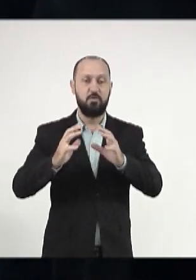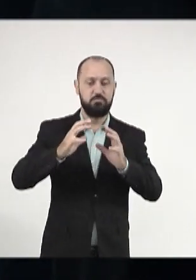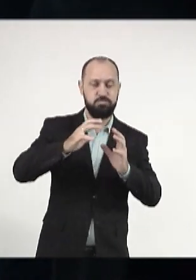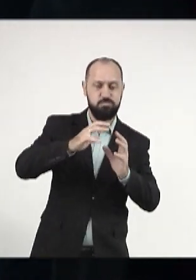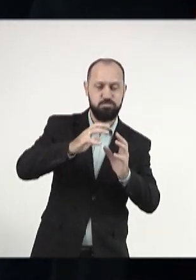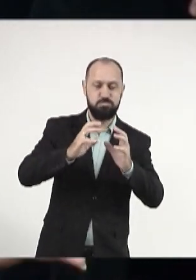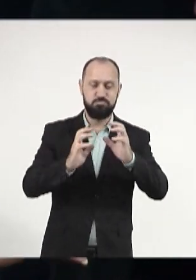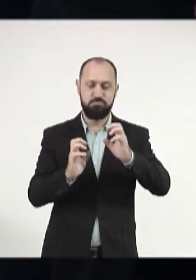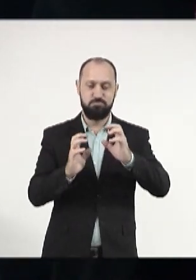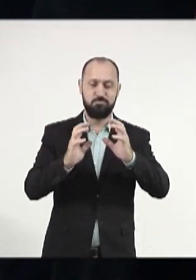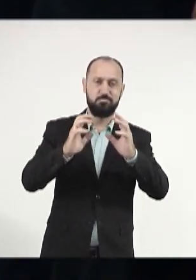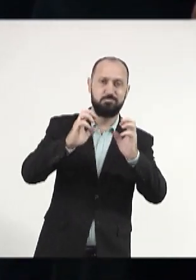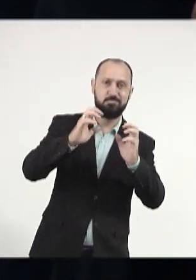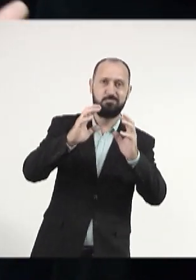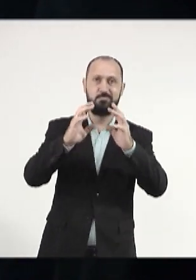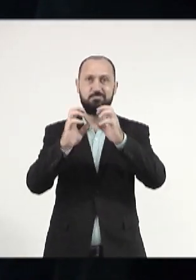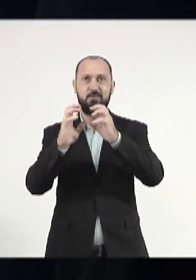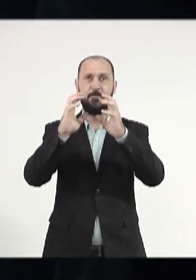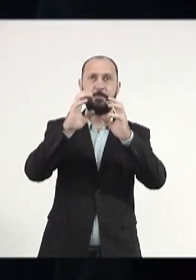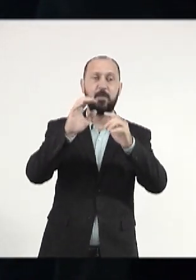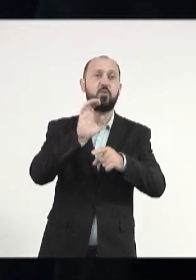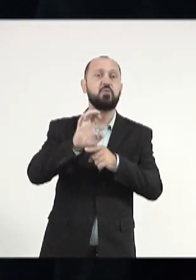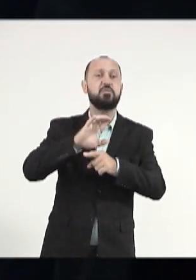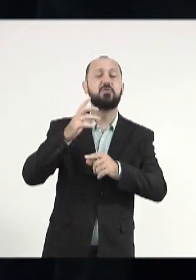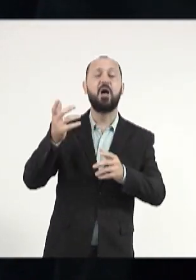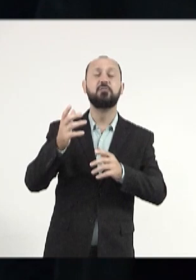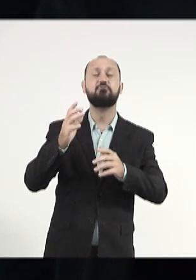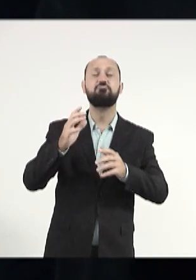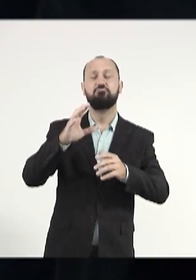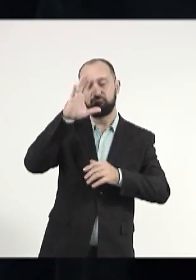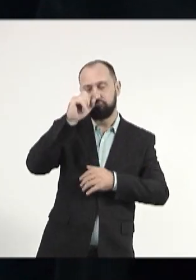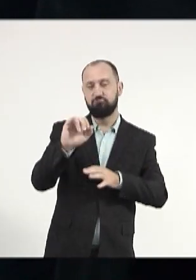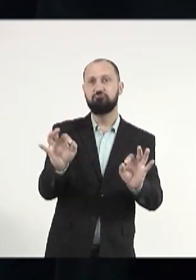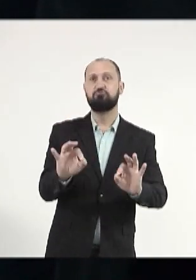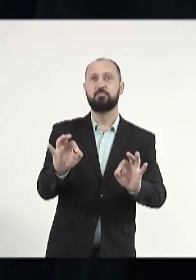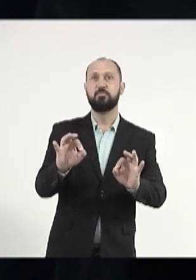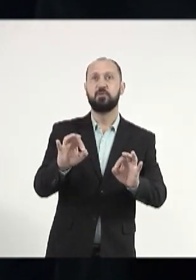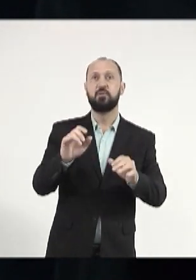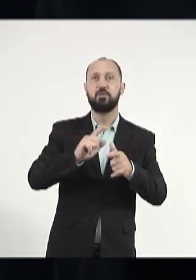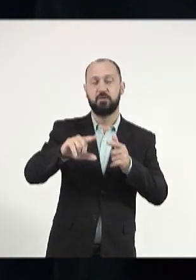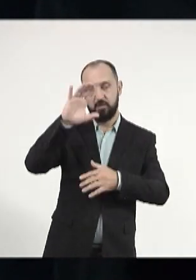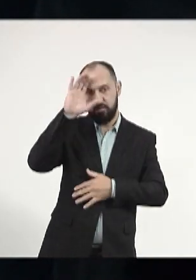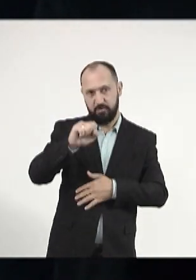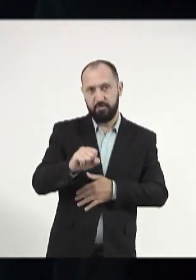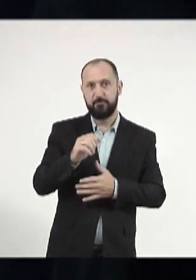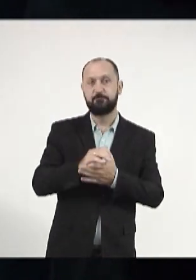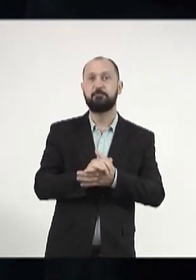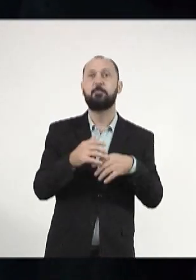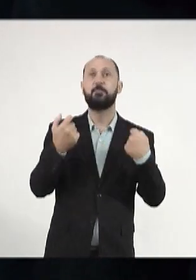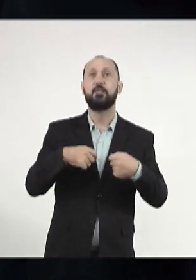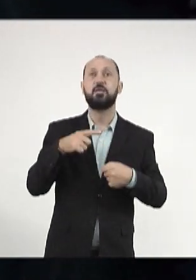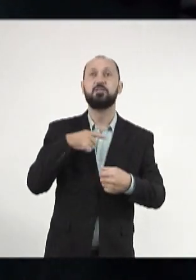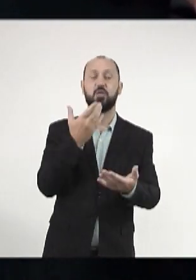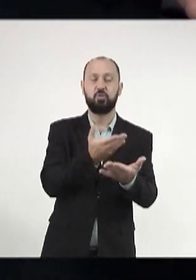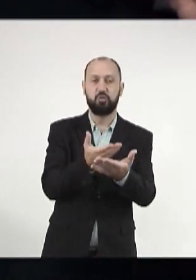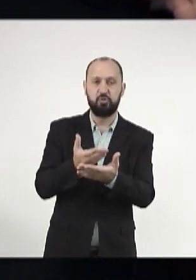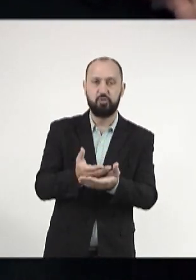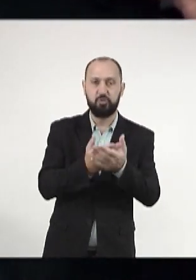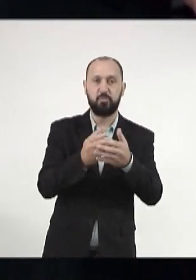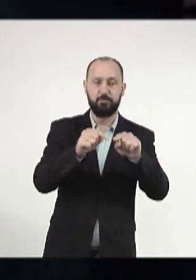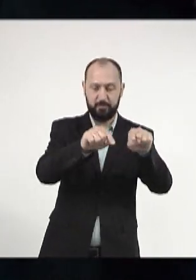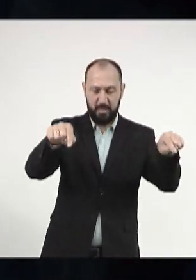entre si, quando, na verdade, o Estado não toma suas decisões. Então, para a gente resolver isso, é preciso, sim, ter os estudos